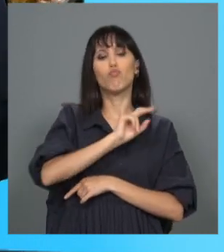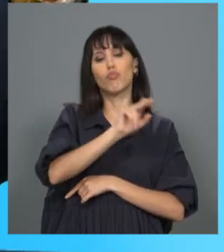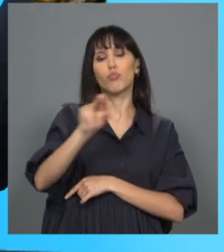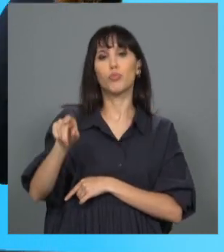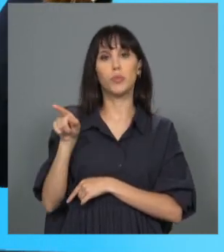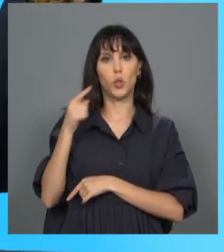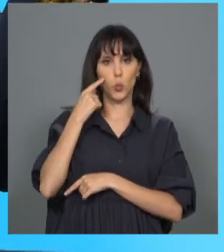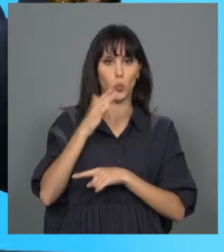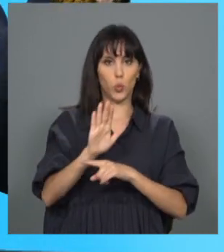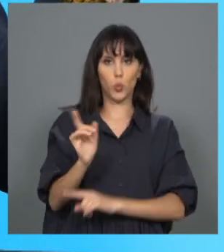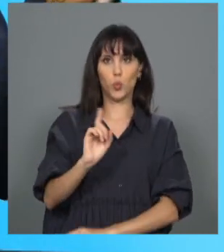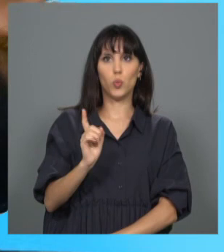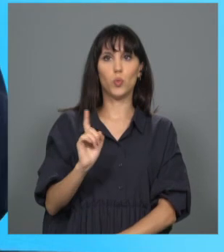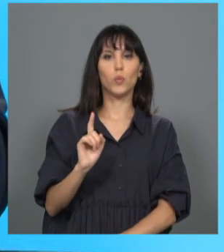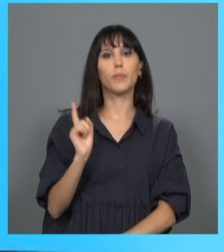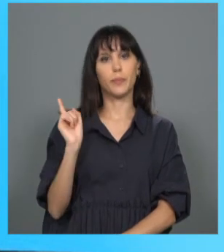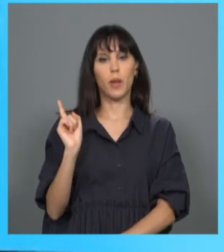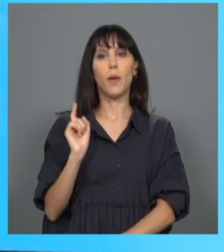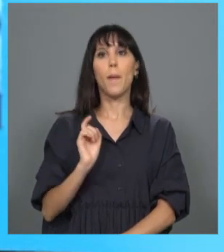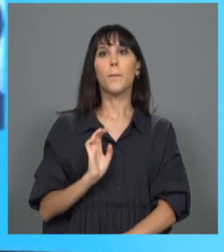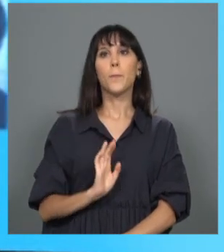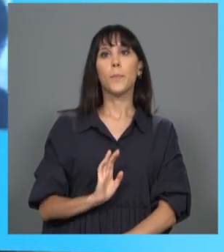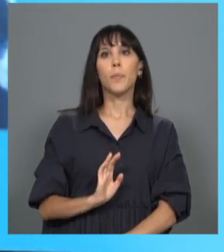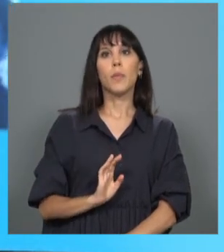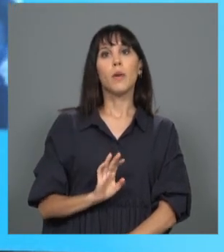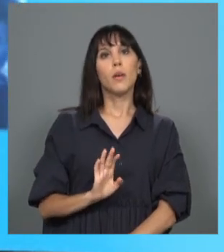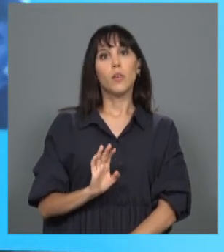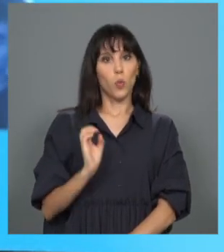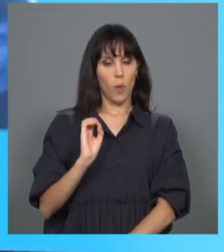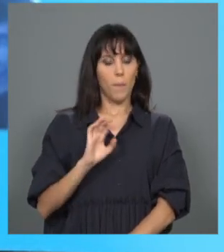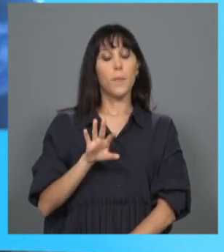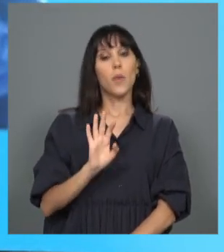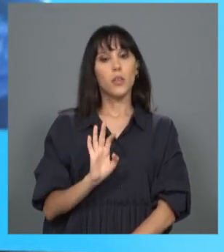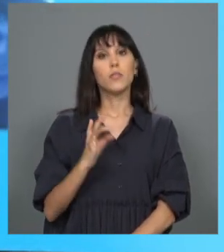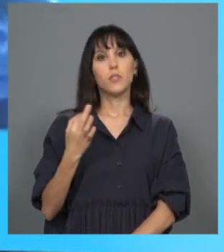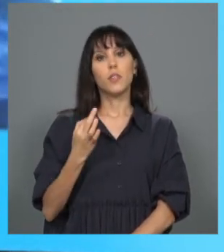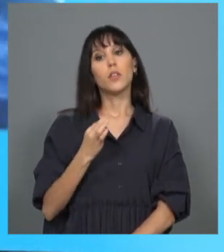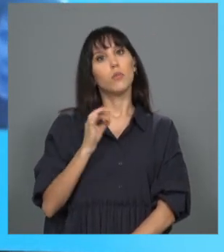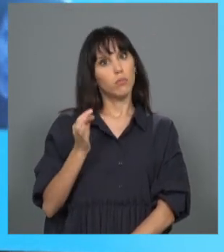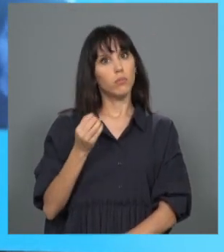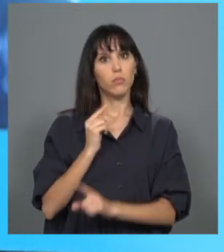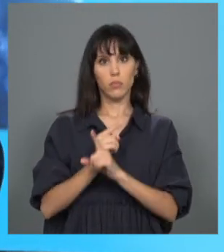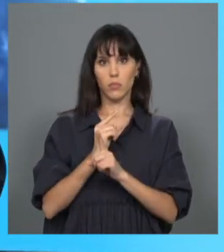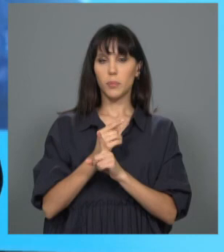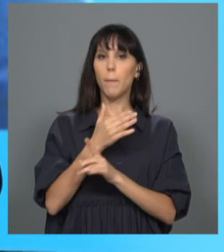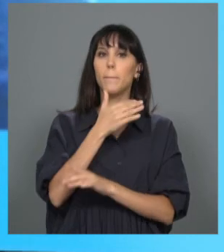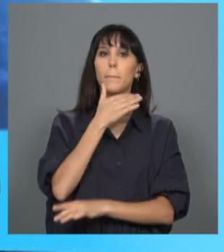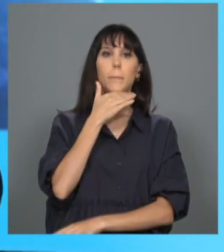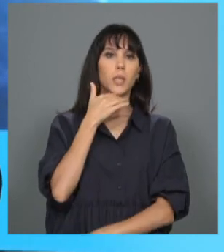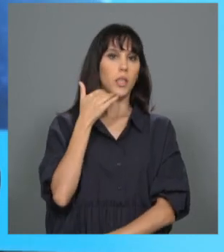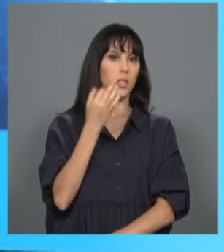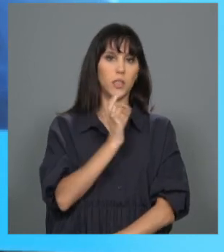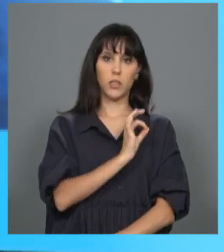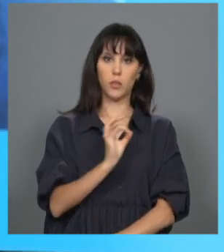aparecem aqui nestes quadros apresentados, mas que são igualmente belíssimos.